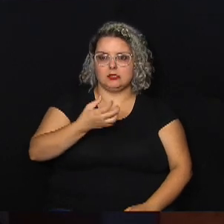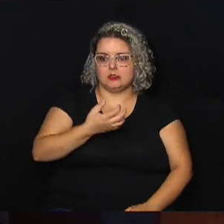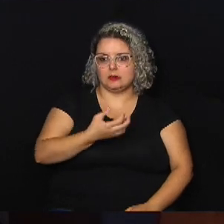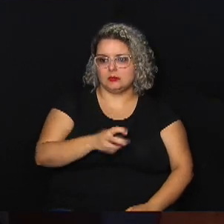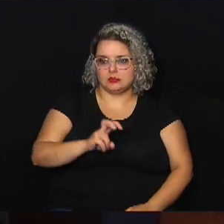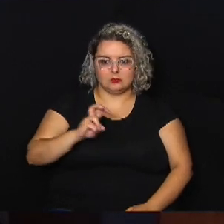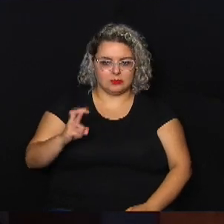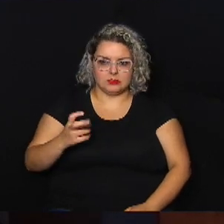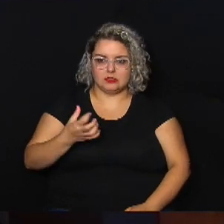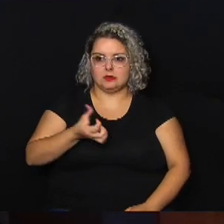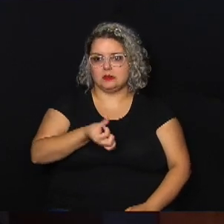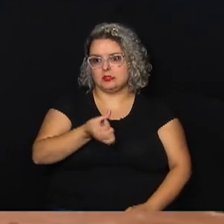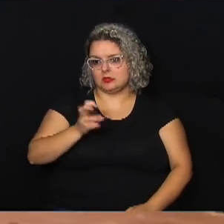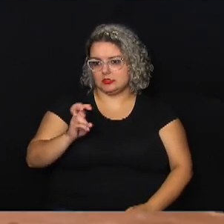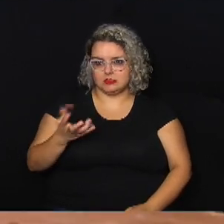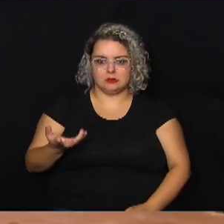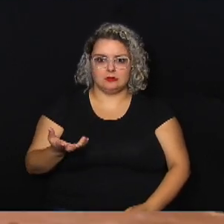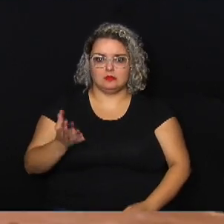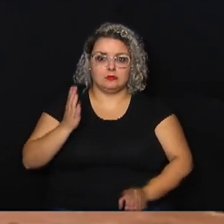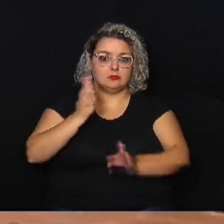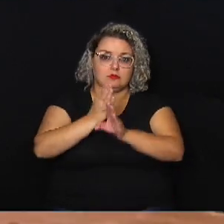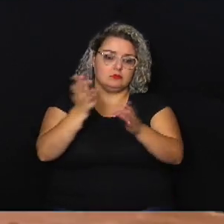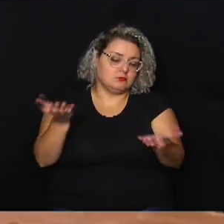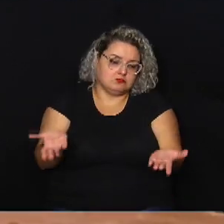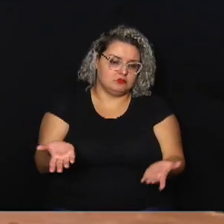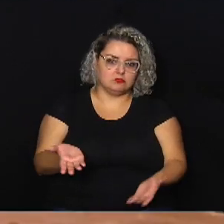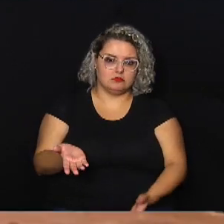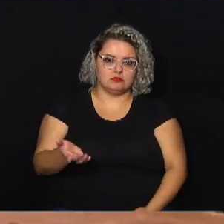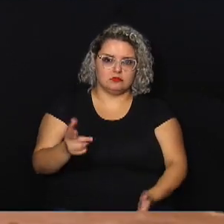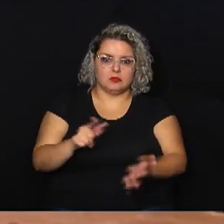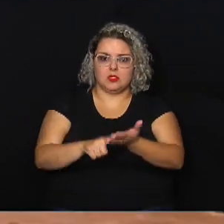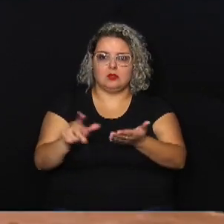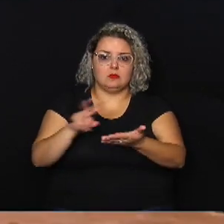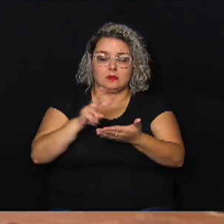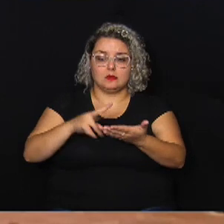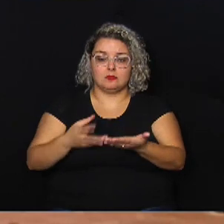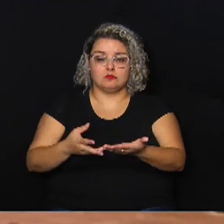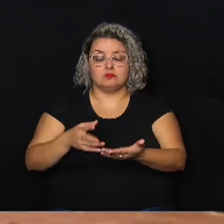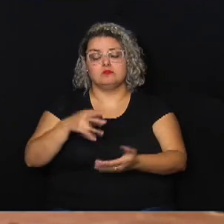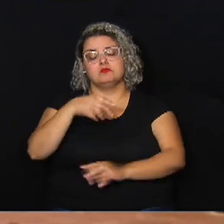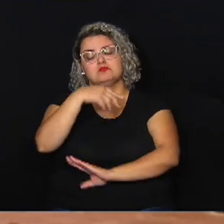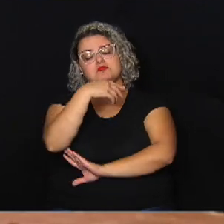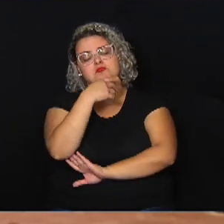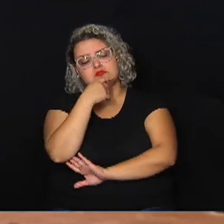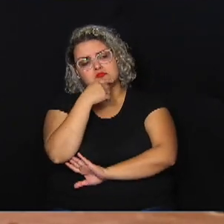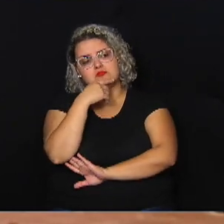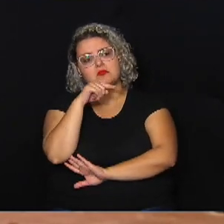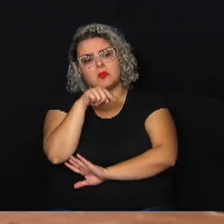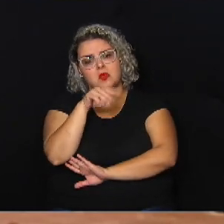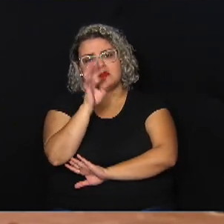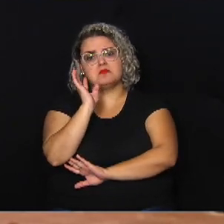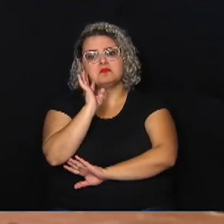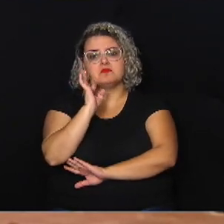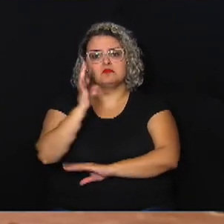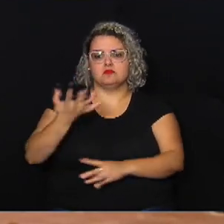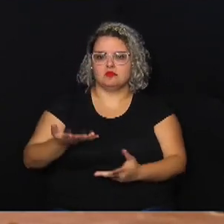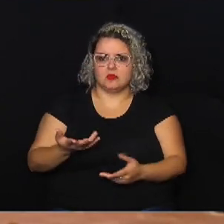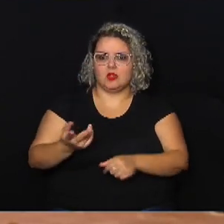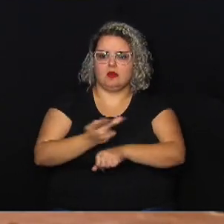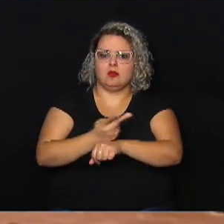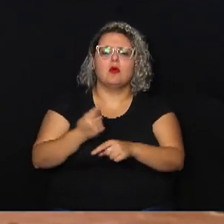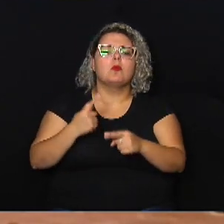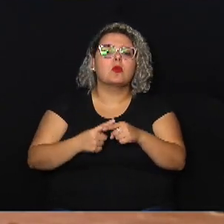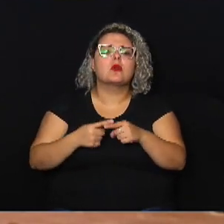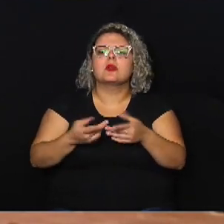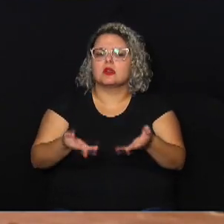balizamento. Eu descobri isso e por acaso. Vi no jornal, assim, esse algoritmo, eu fiquei curioso. E aí eu sou curioso, fui atrás. Por que